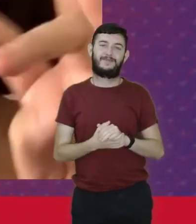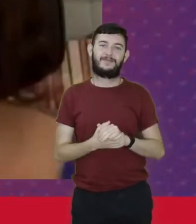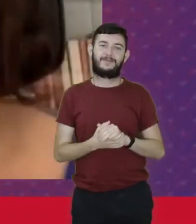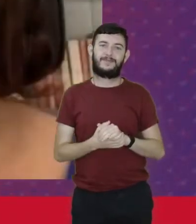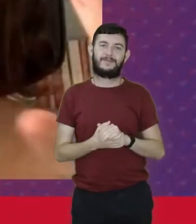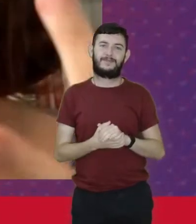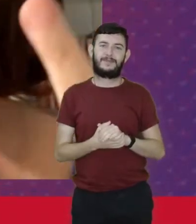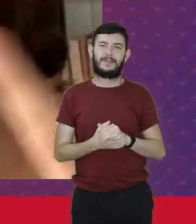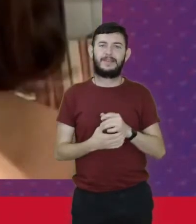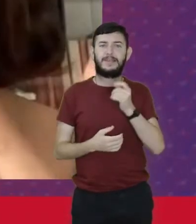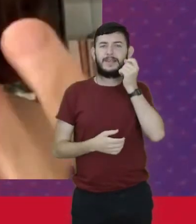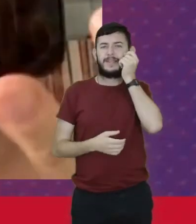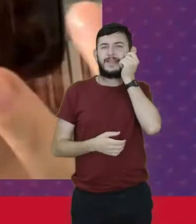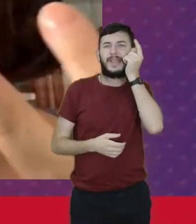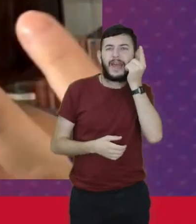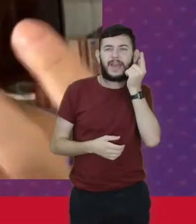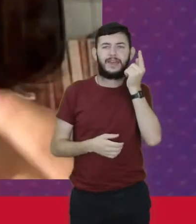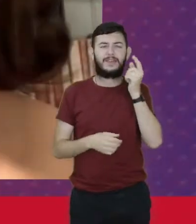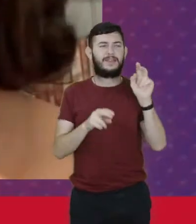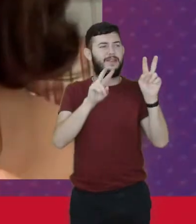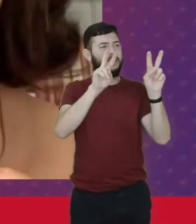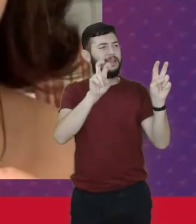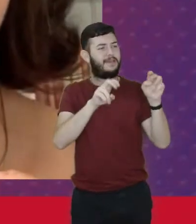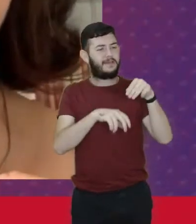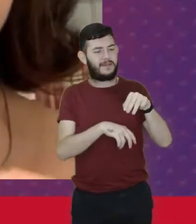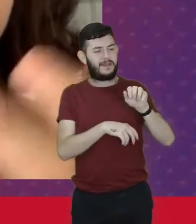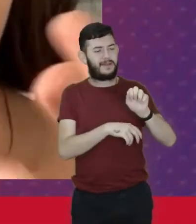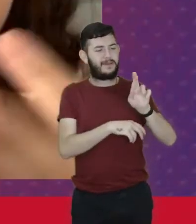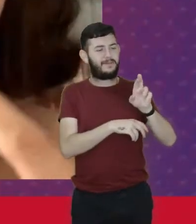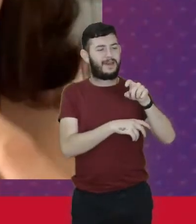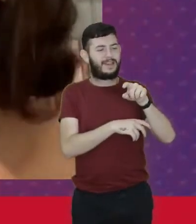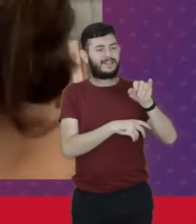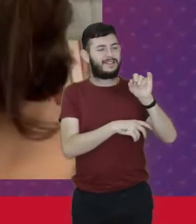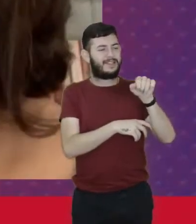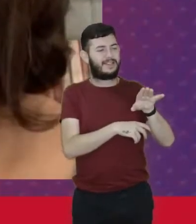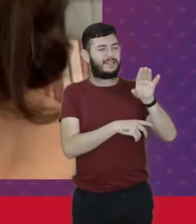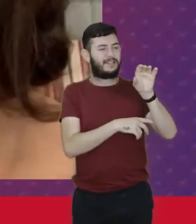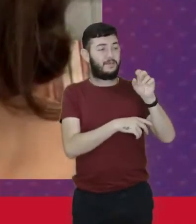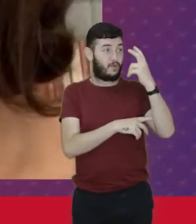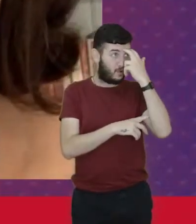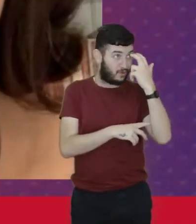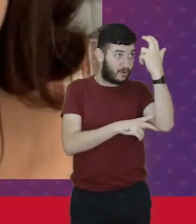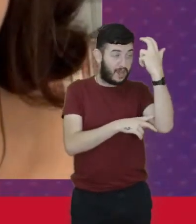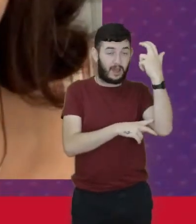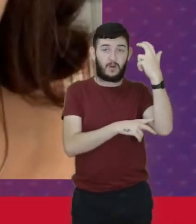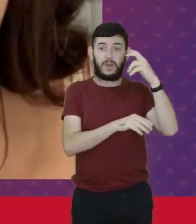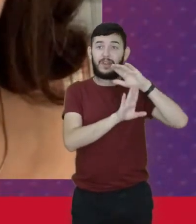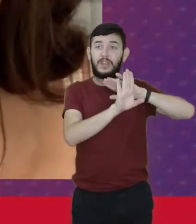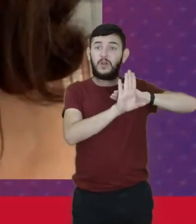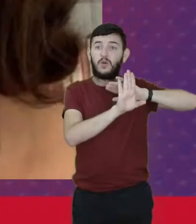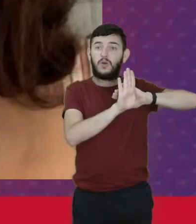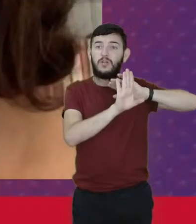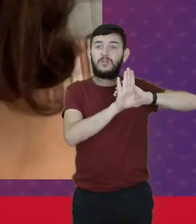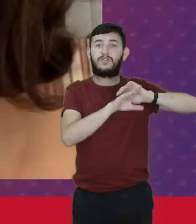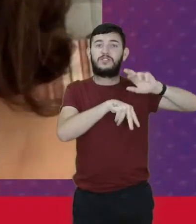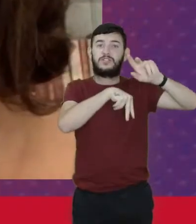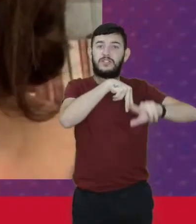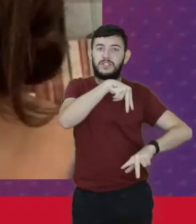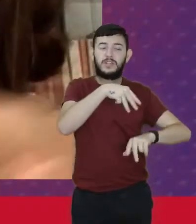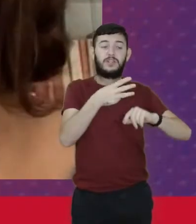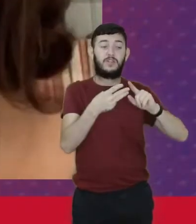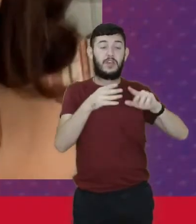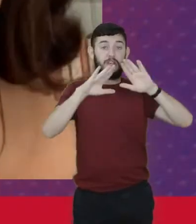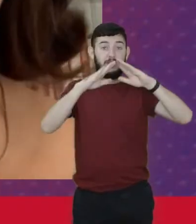Estas ideias, o marxismo cultural, a ideologia de gênero, a escola sem partido e a chamada